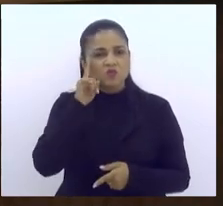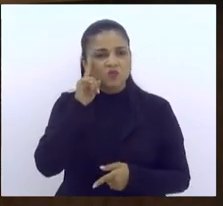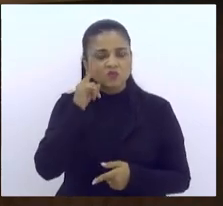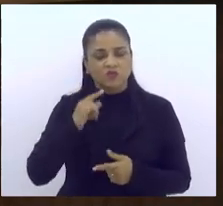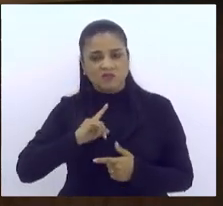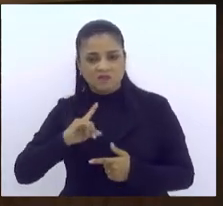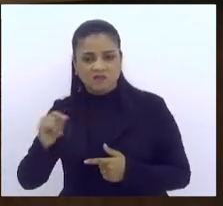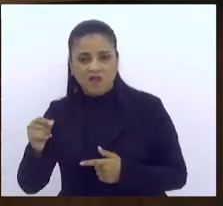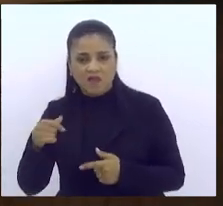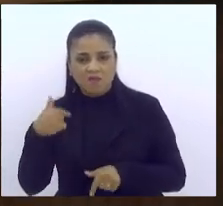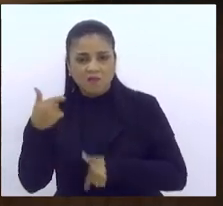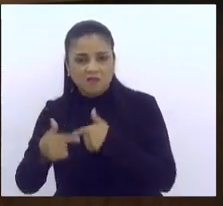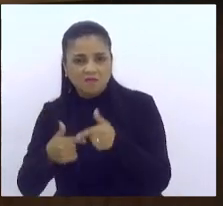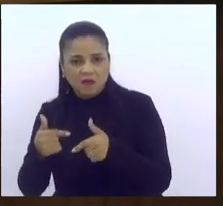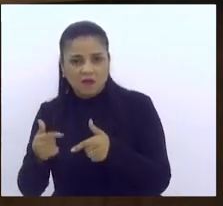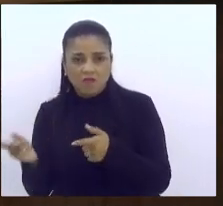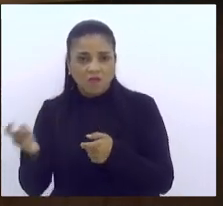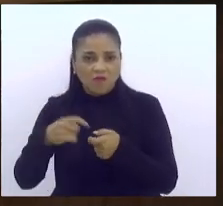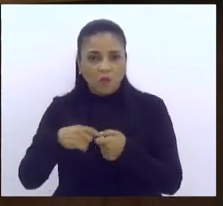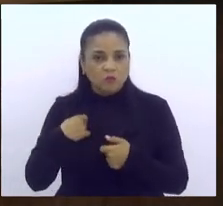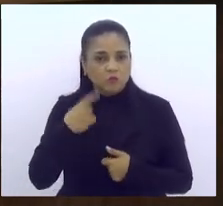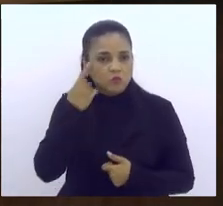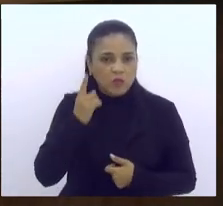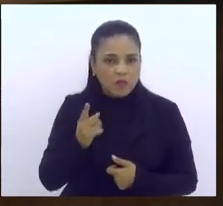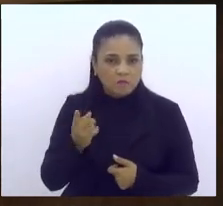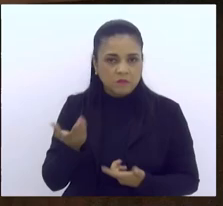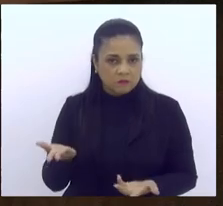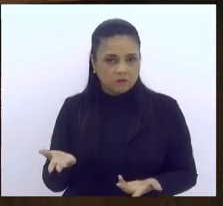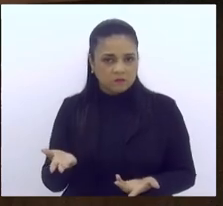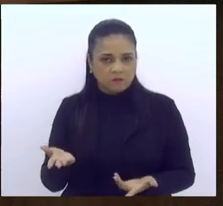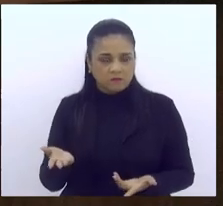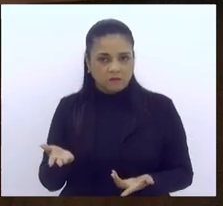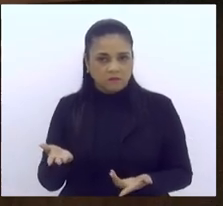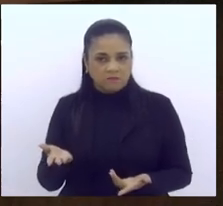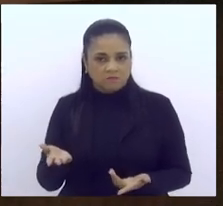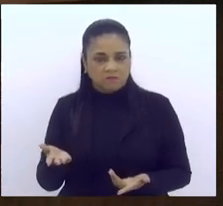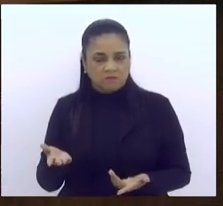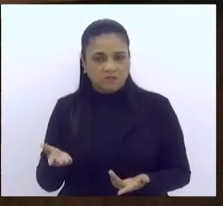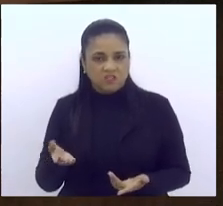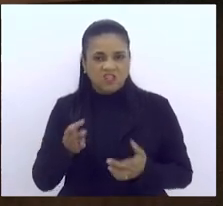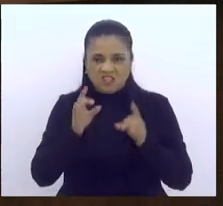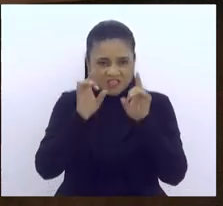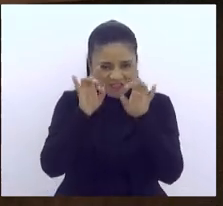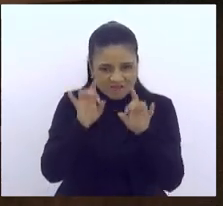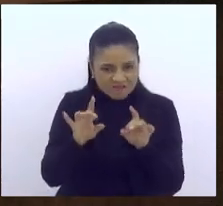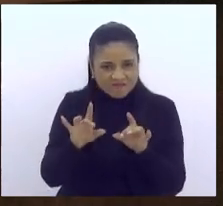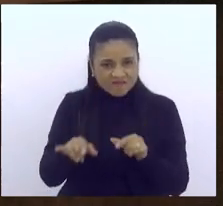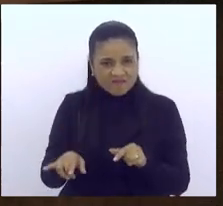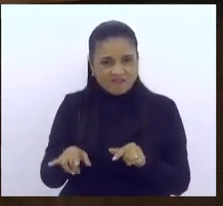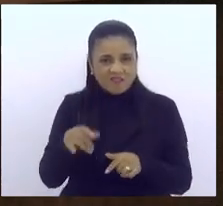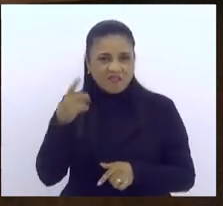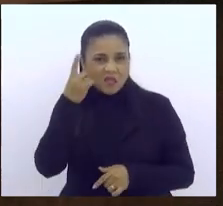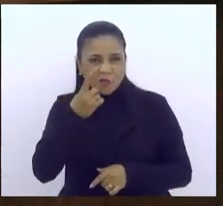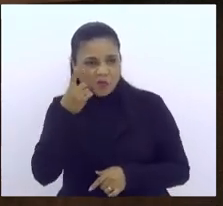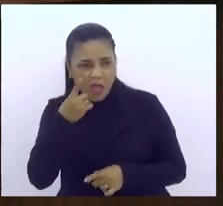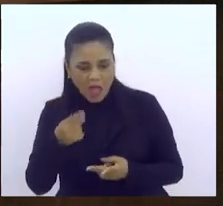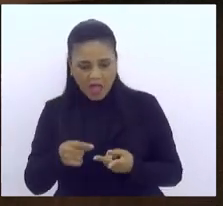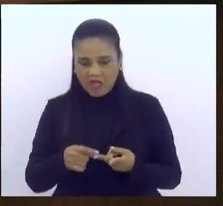vai voltar para casa. Todo dia. Isso não é uma exclusividade de